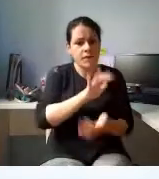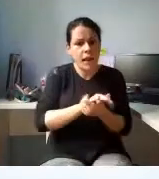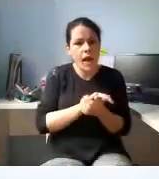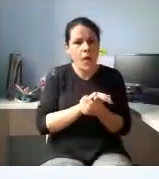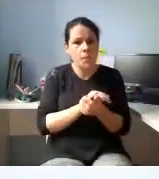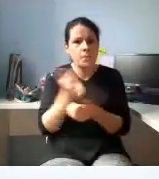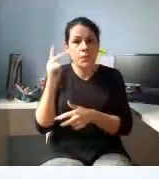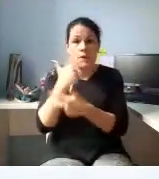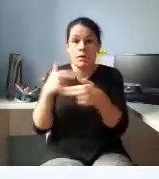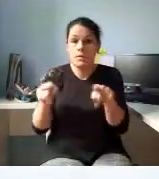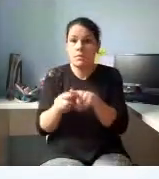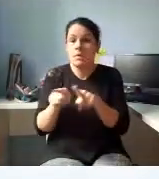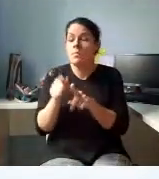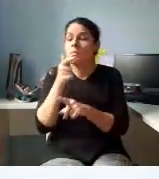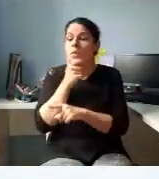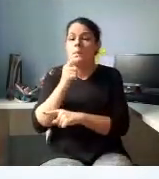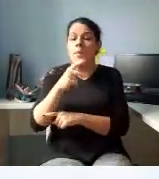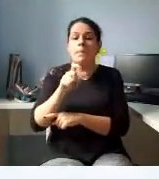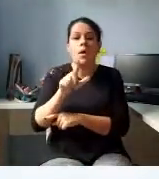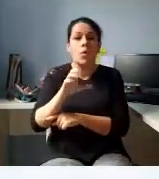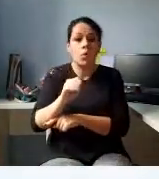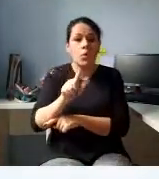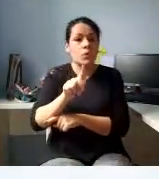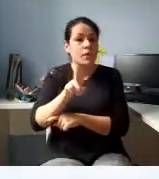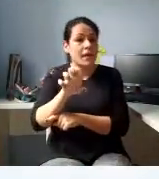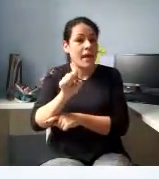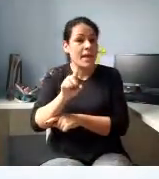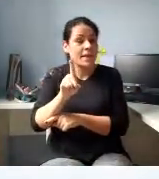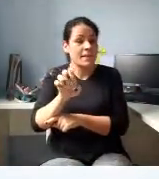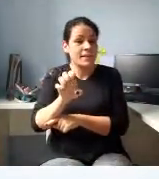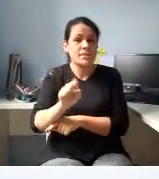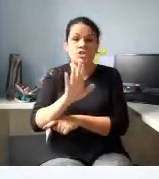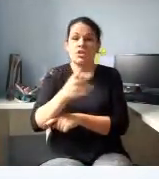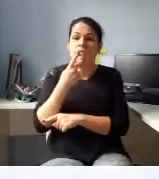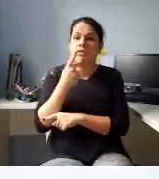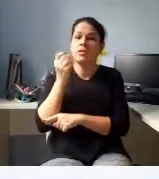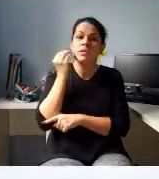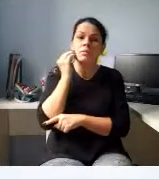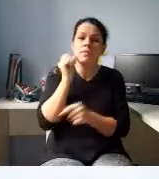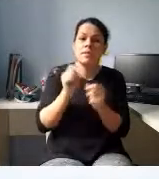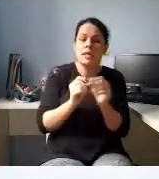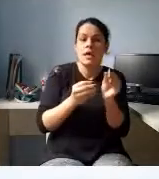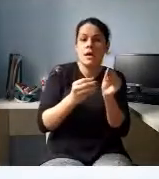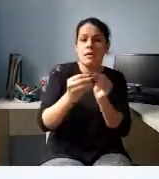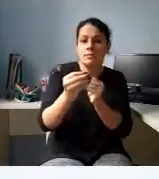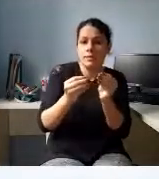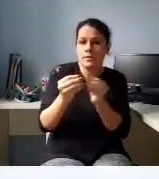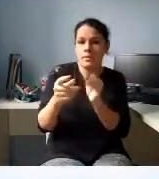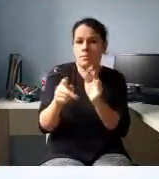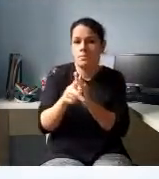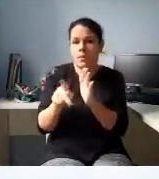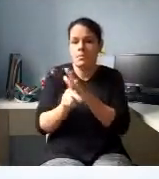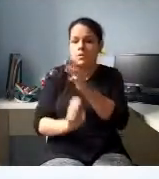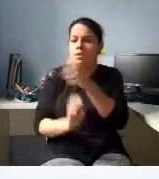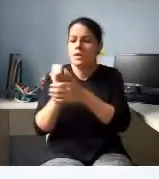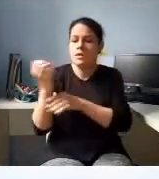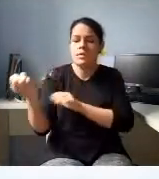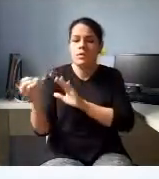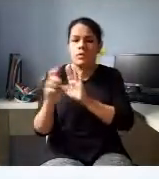o ministro Paulo Guedes colocou é flexibilizar a partir do auxílio da PEC emergencial, criando